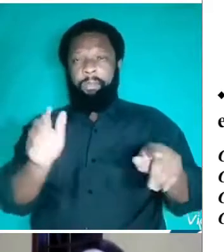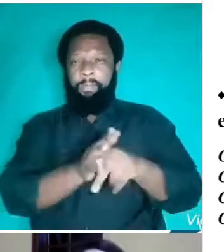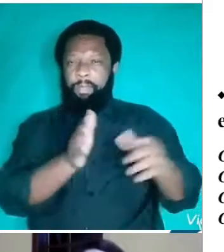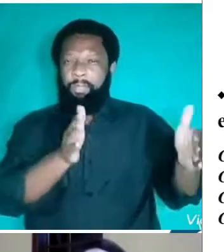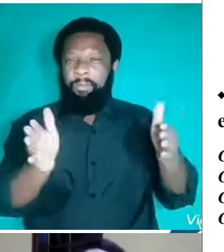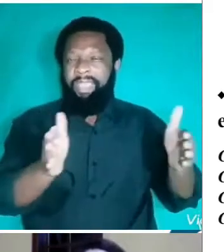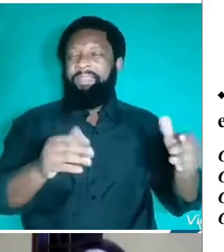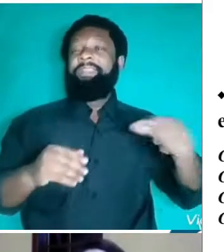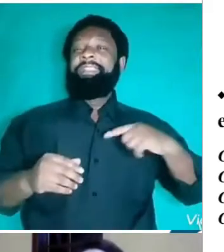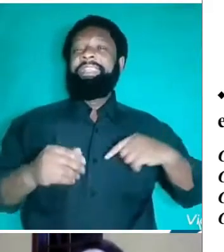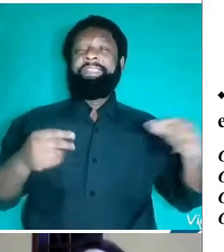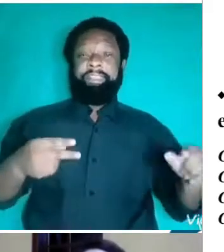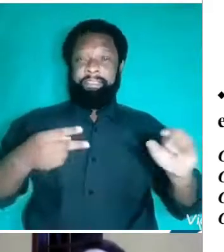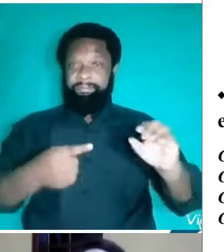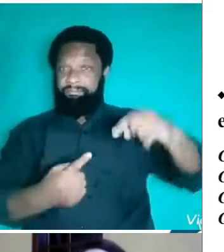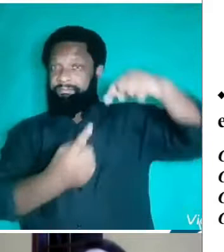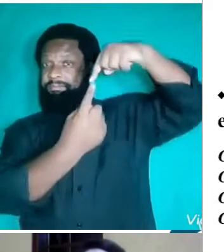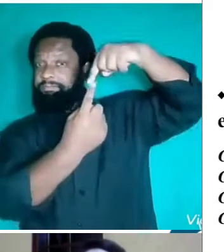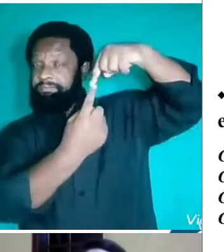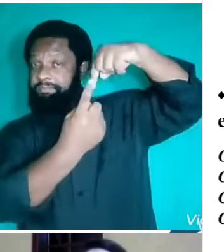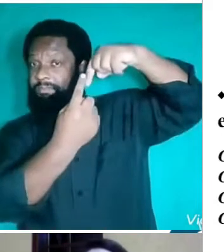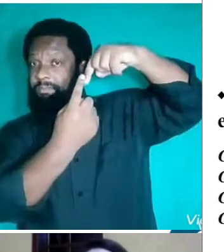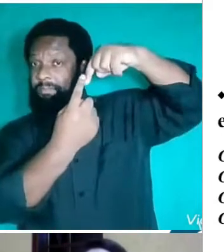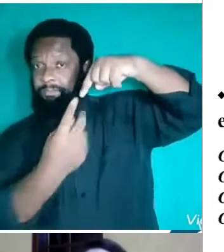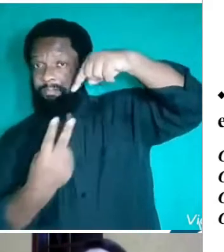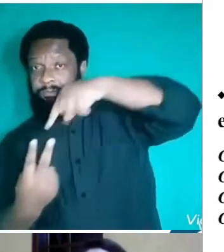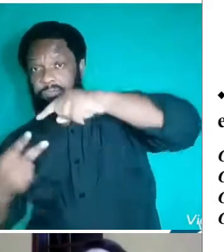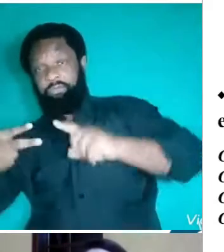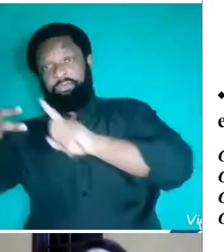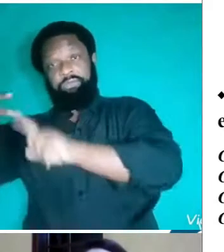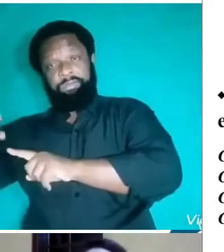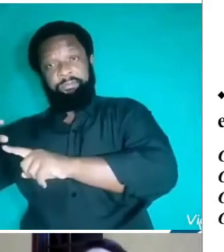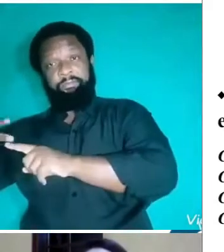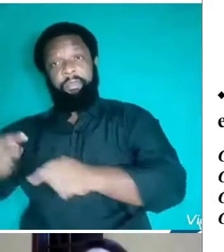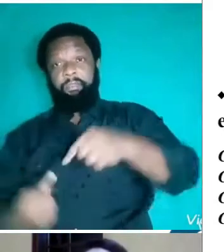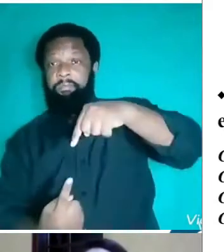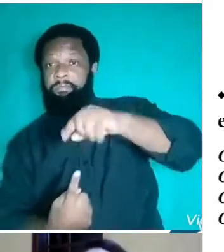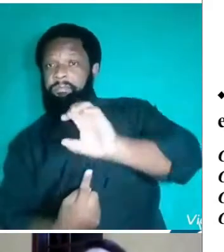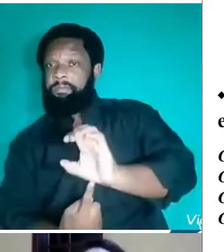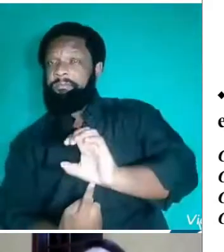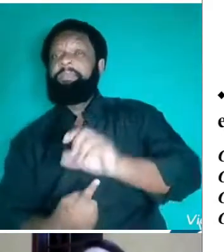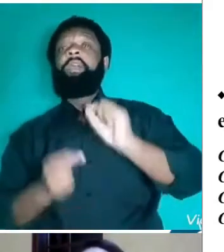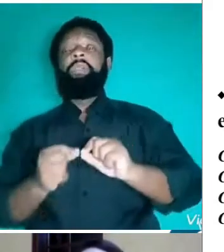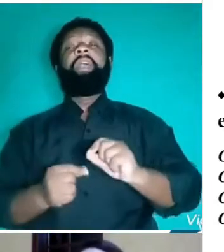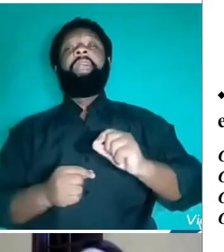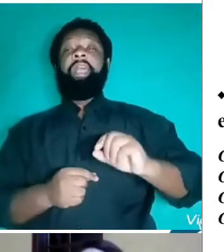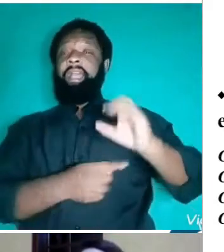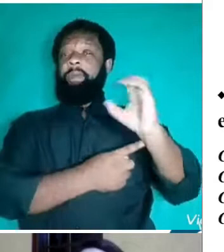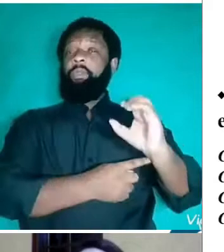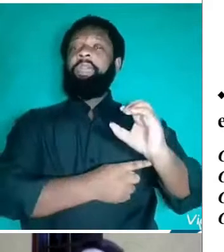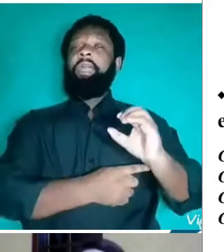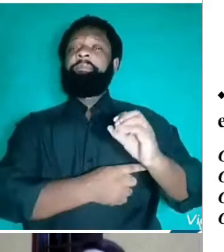do meio está ligado ao carbono de cima, aos 2 do lado e ao carbono de baixo. Então, ele